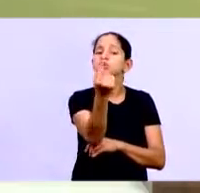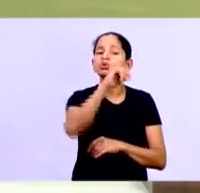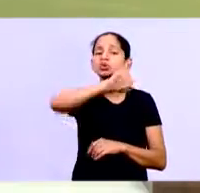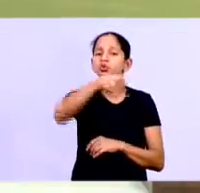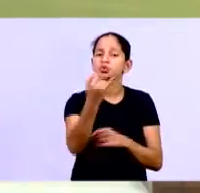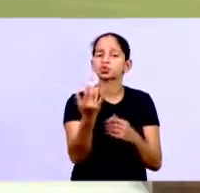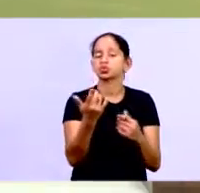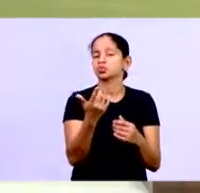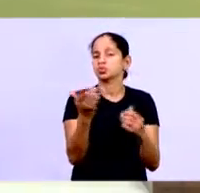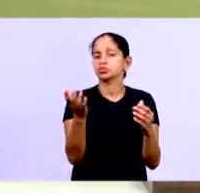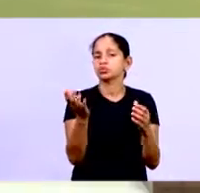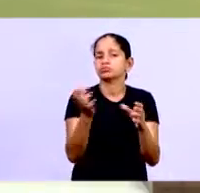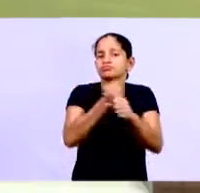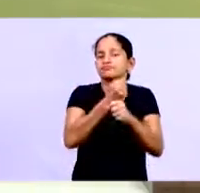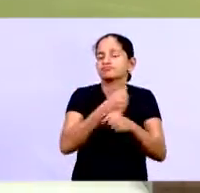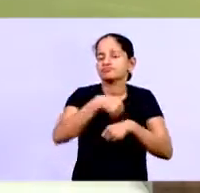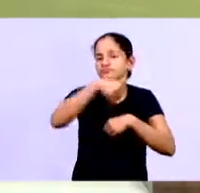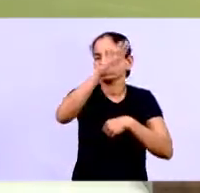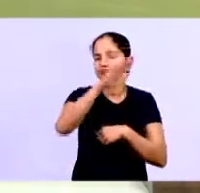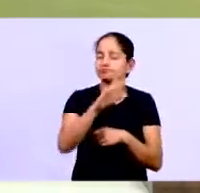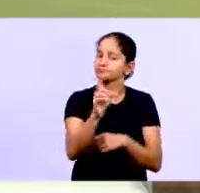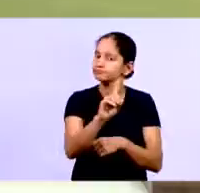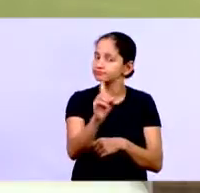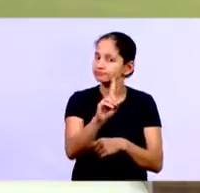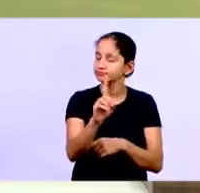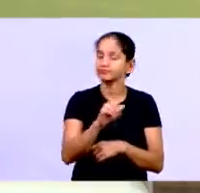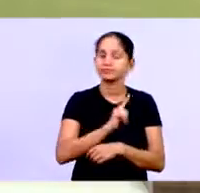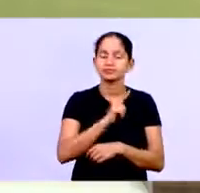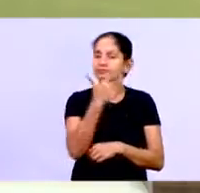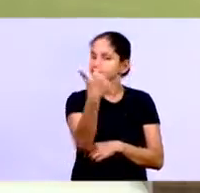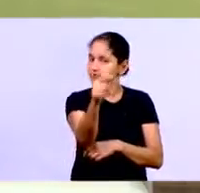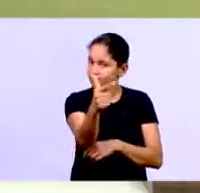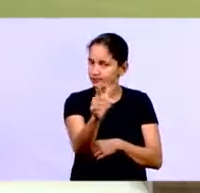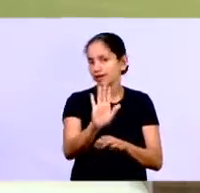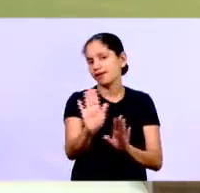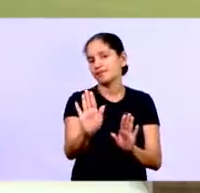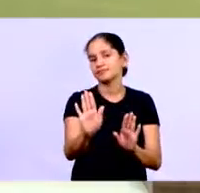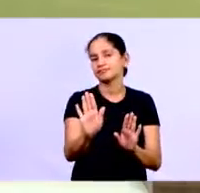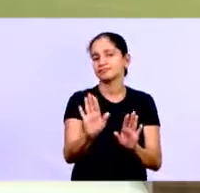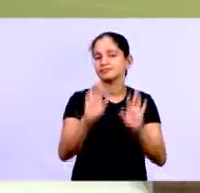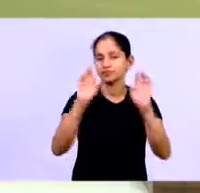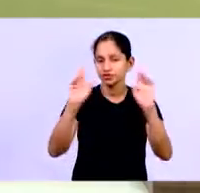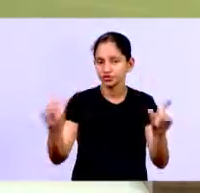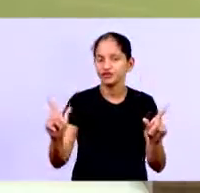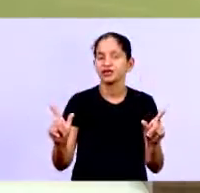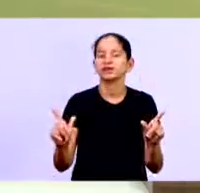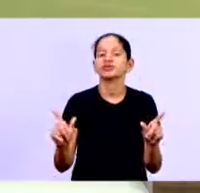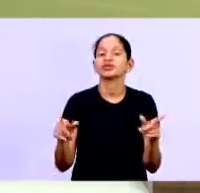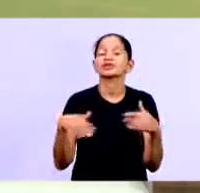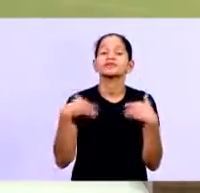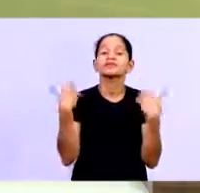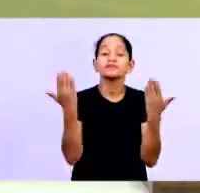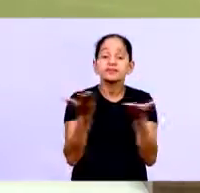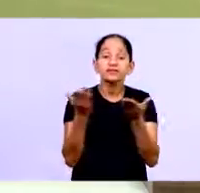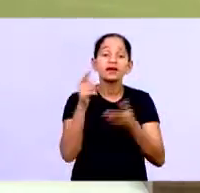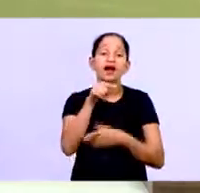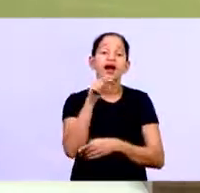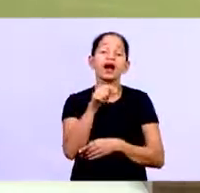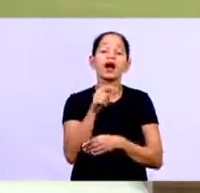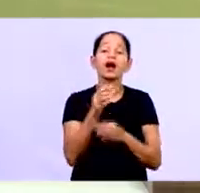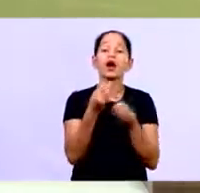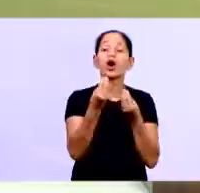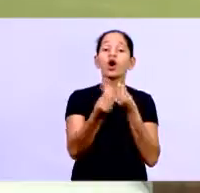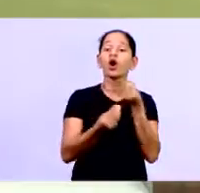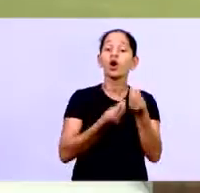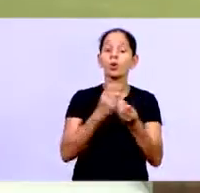à vista, pagando em parcelas futuras. Então, não é uma situação de juros. O que ocorre em consórcio é que